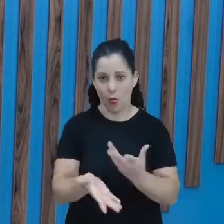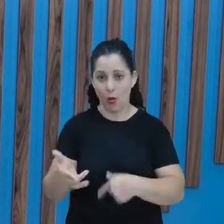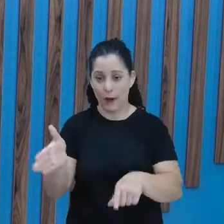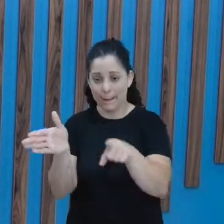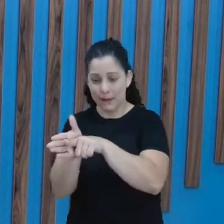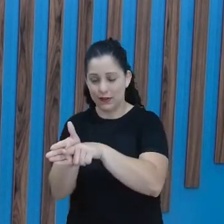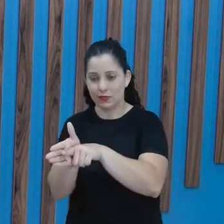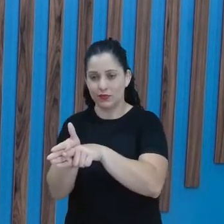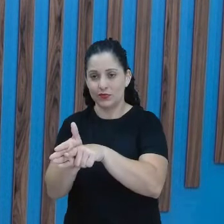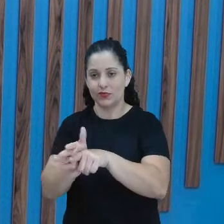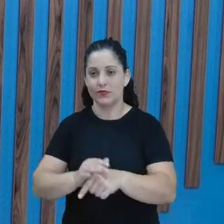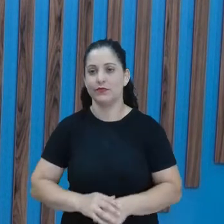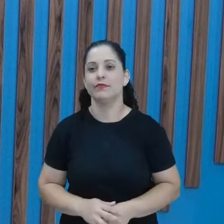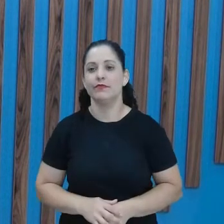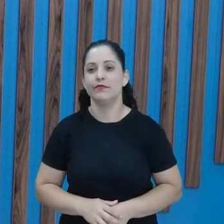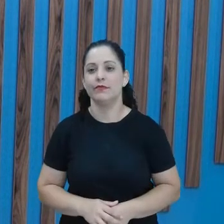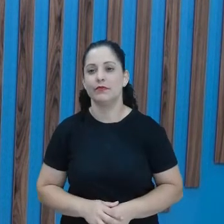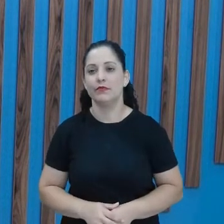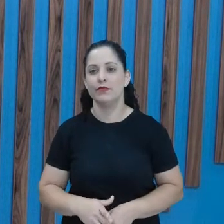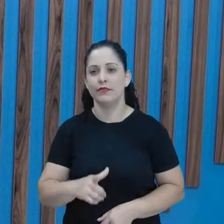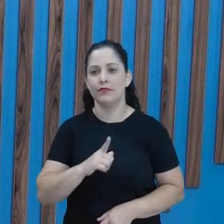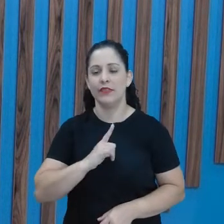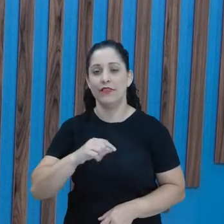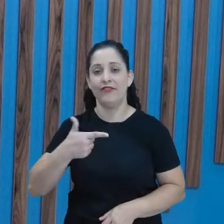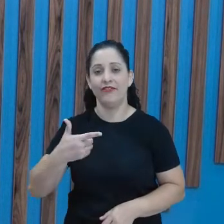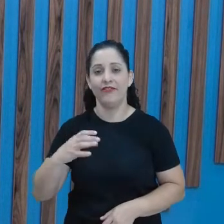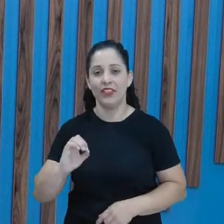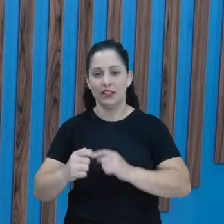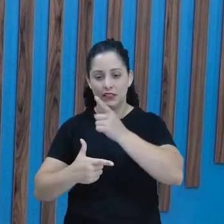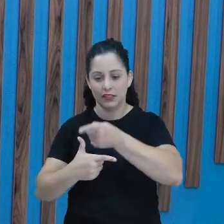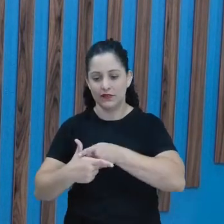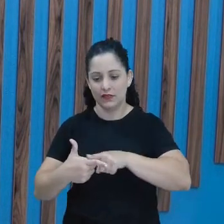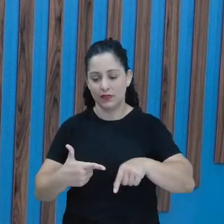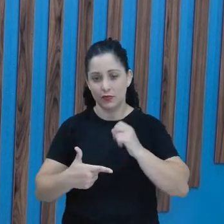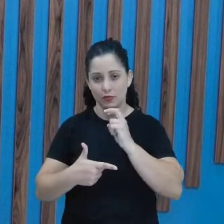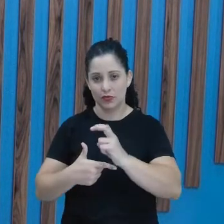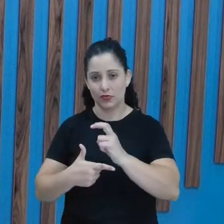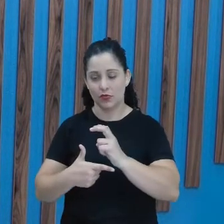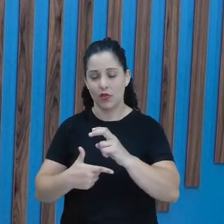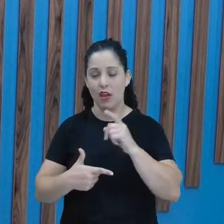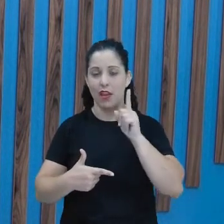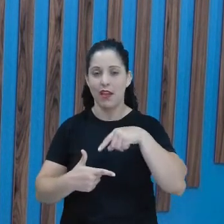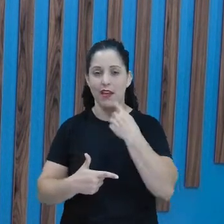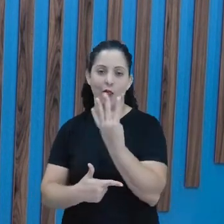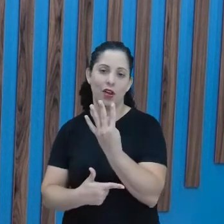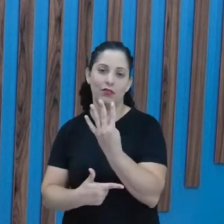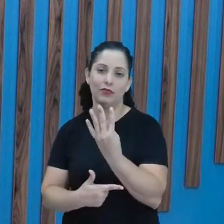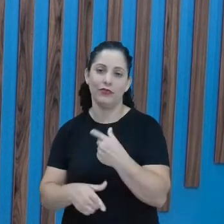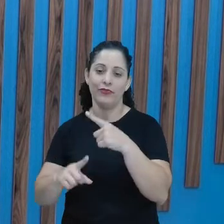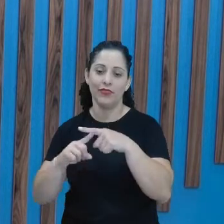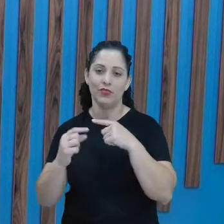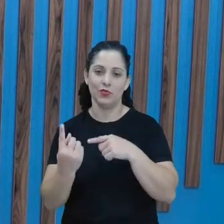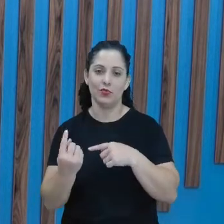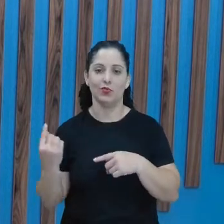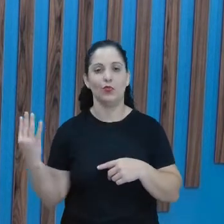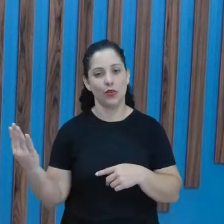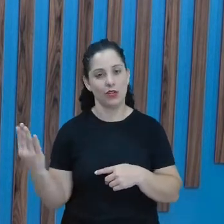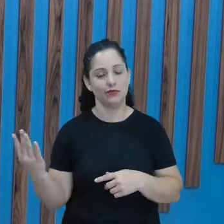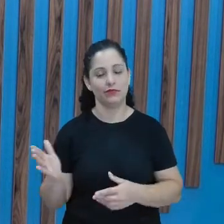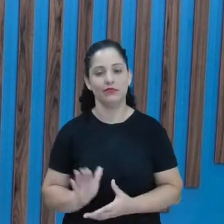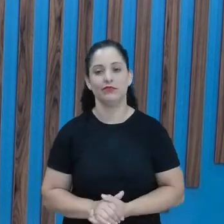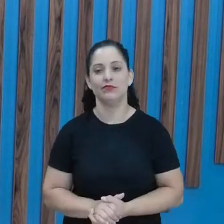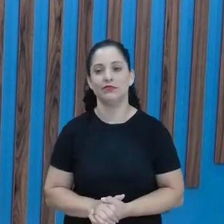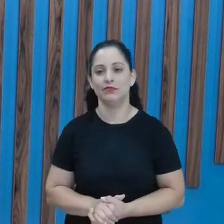Aqui vai ter, ó, vinte dividido por cinco dá quatro. Quatro vezes um, quatro. Aí